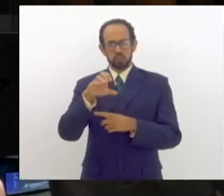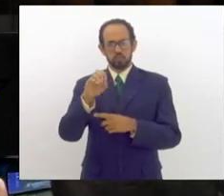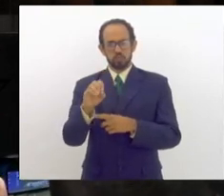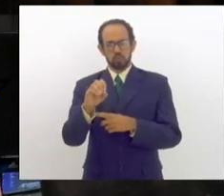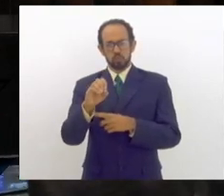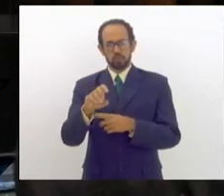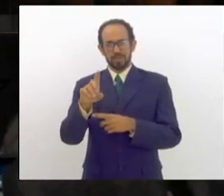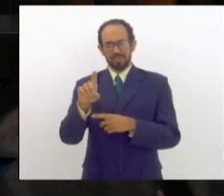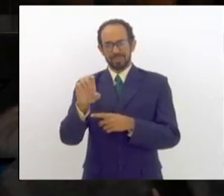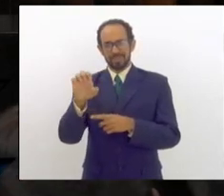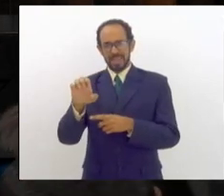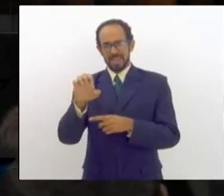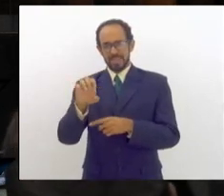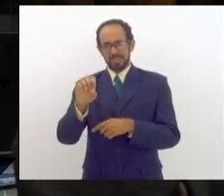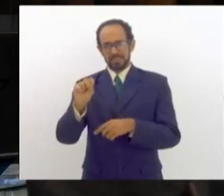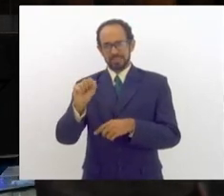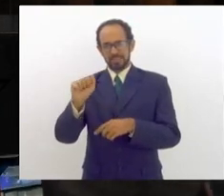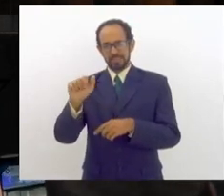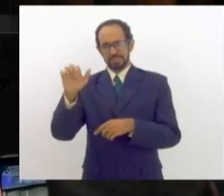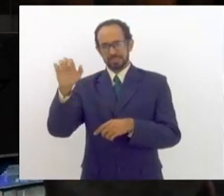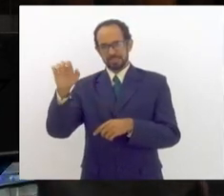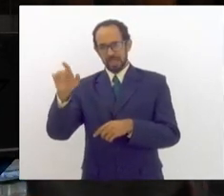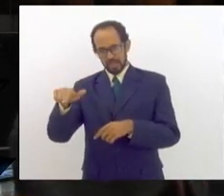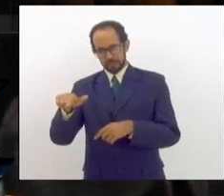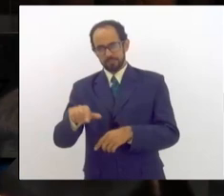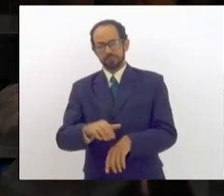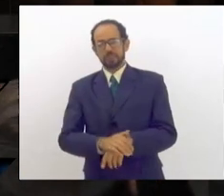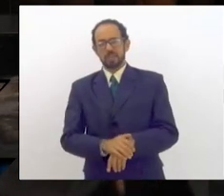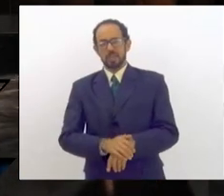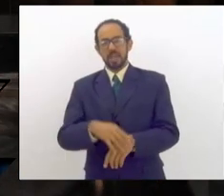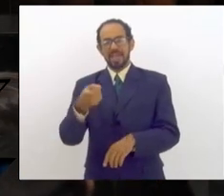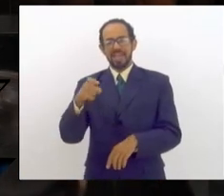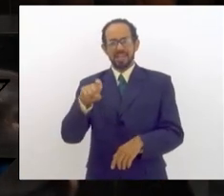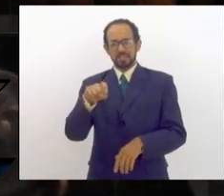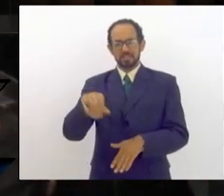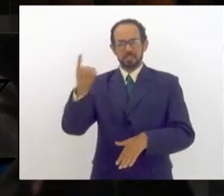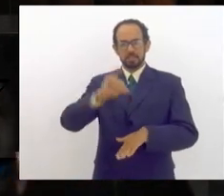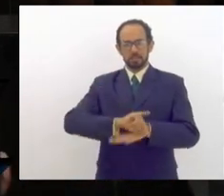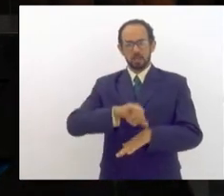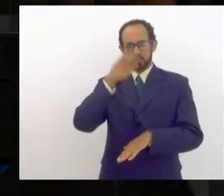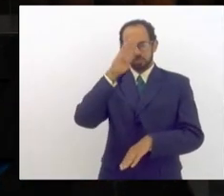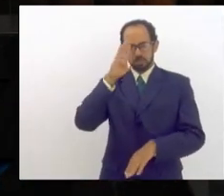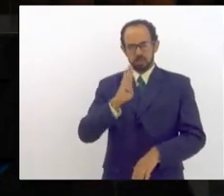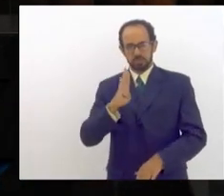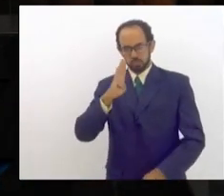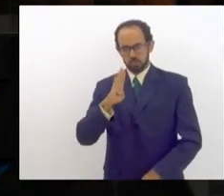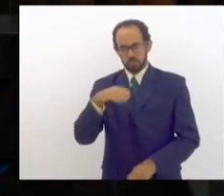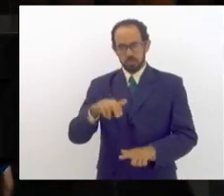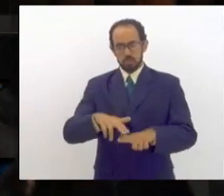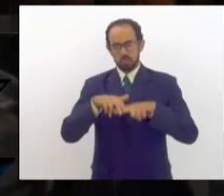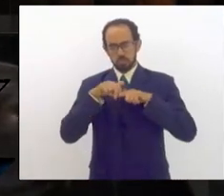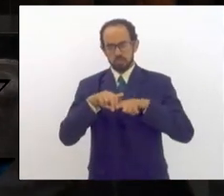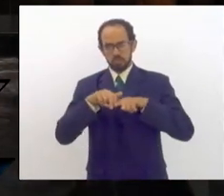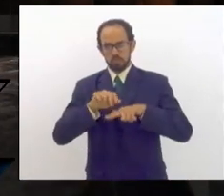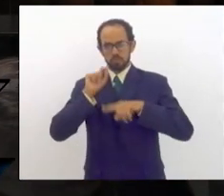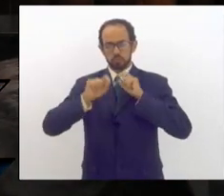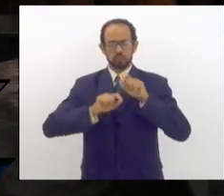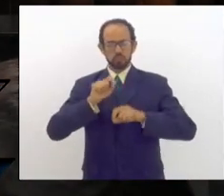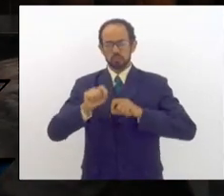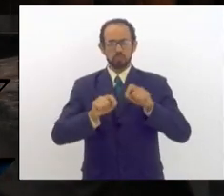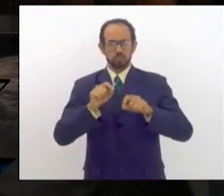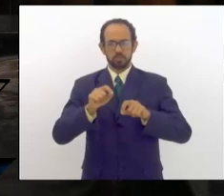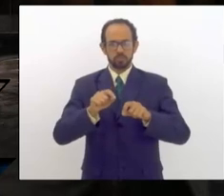uma cidade que foi a capital do Brasil e por causa disso nós tivemos